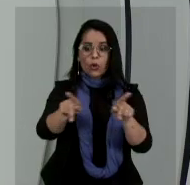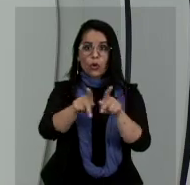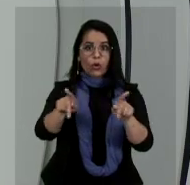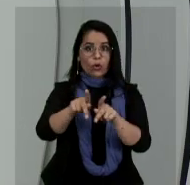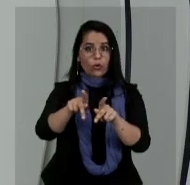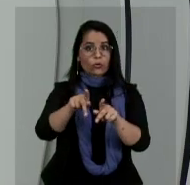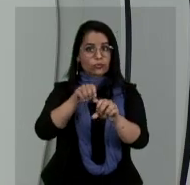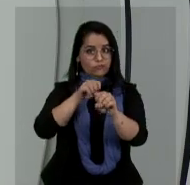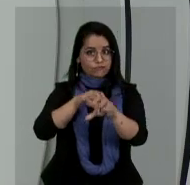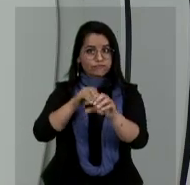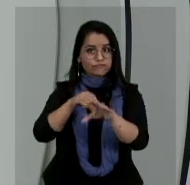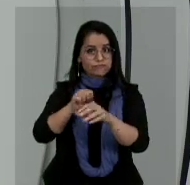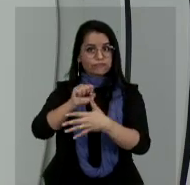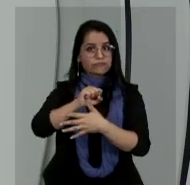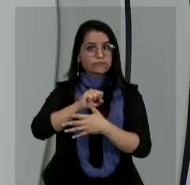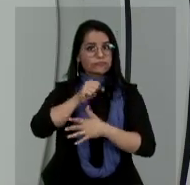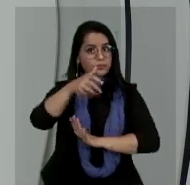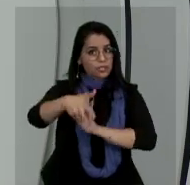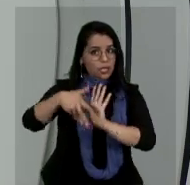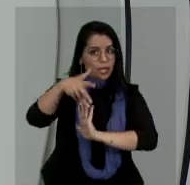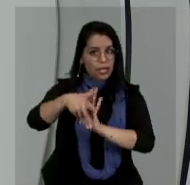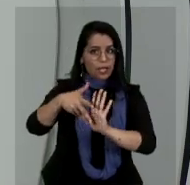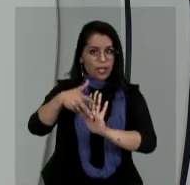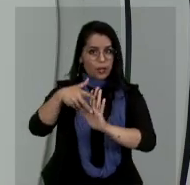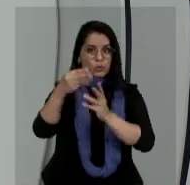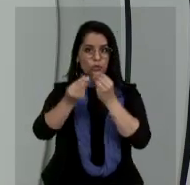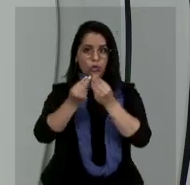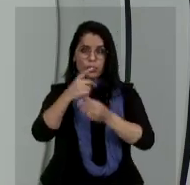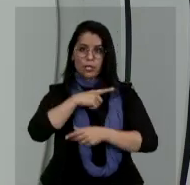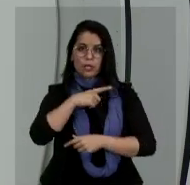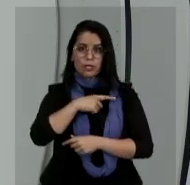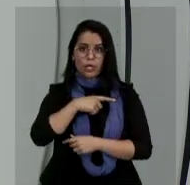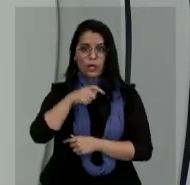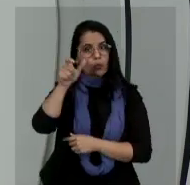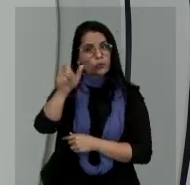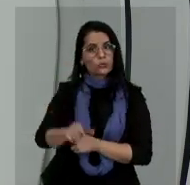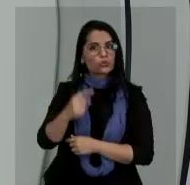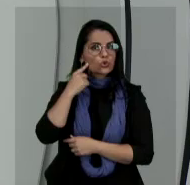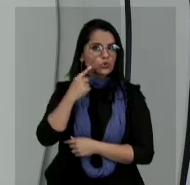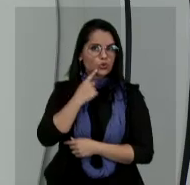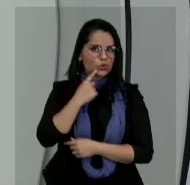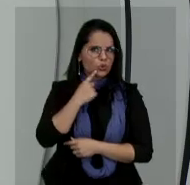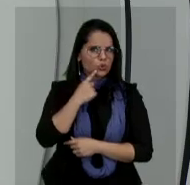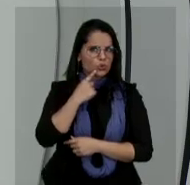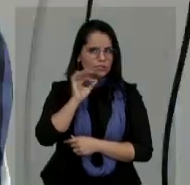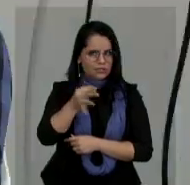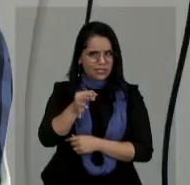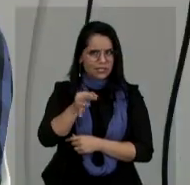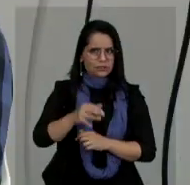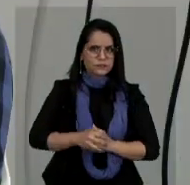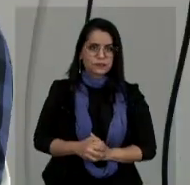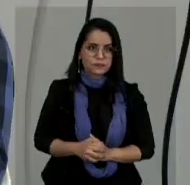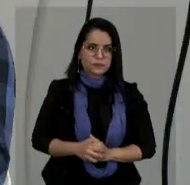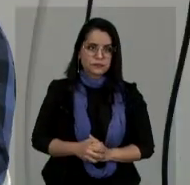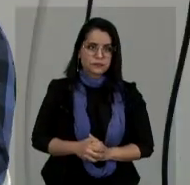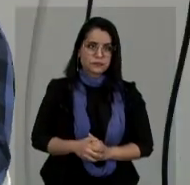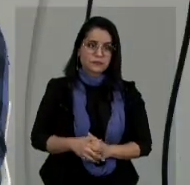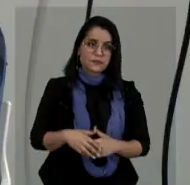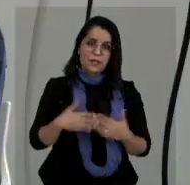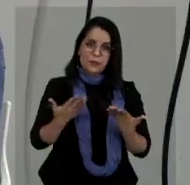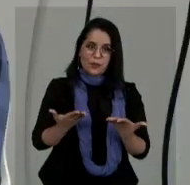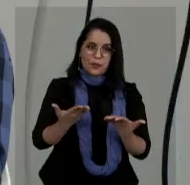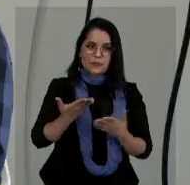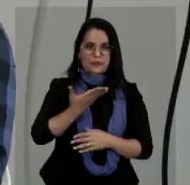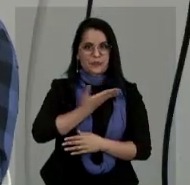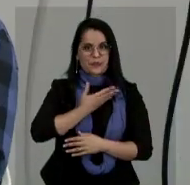professor para ensinar a ela, quando ela passa a ter um membro surdo, a Libras. A nossa